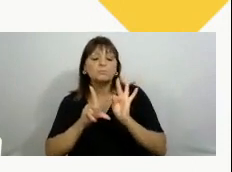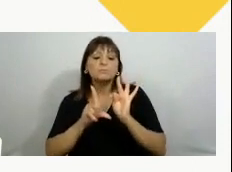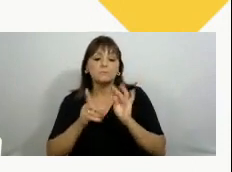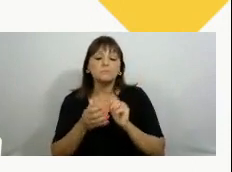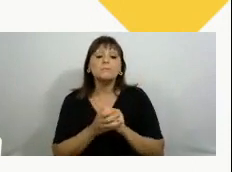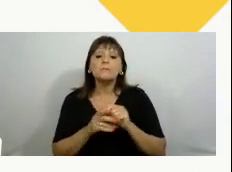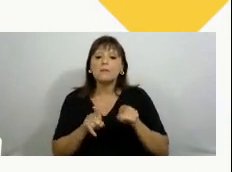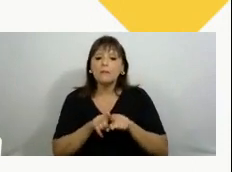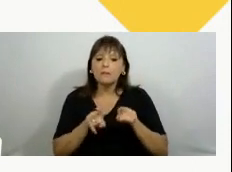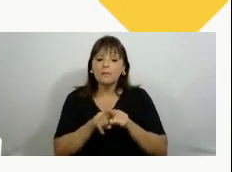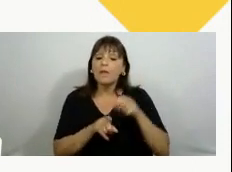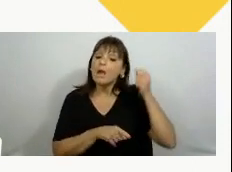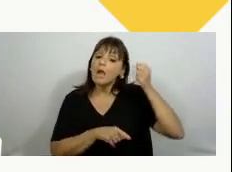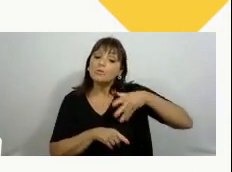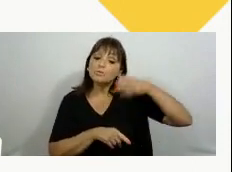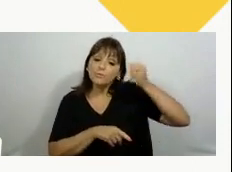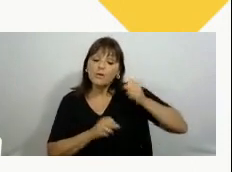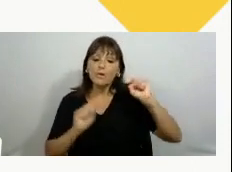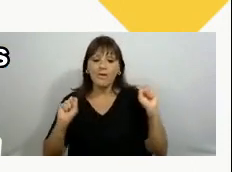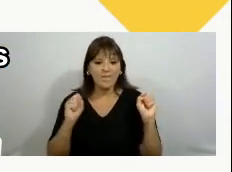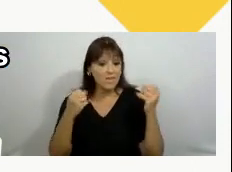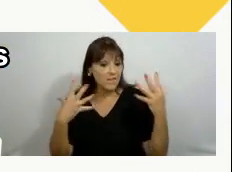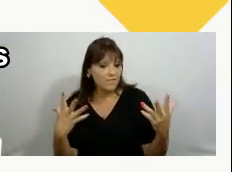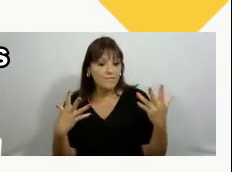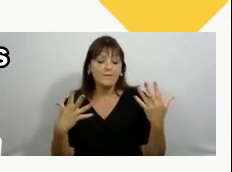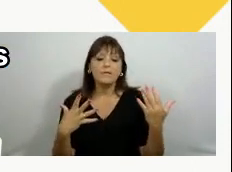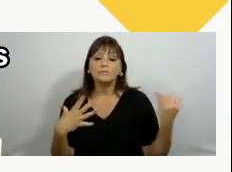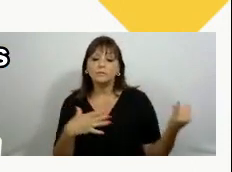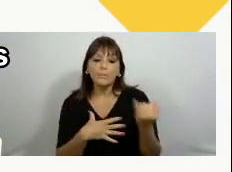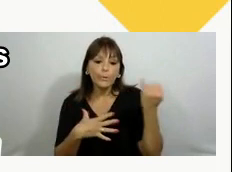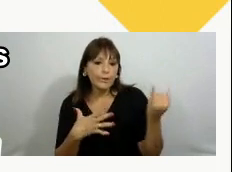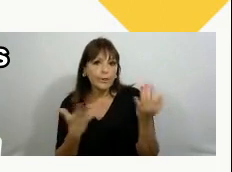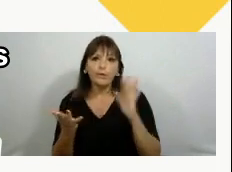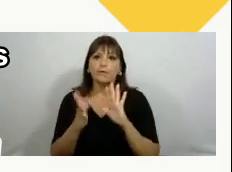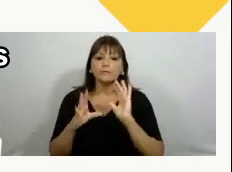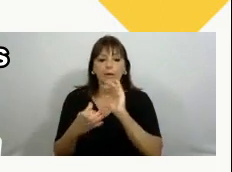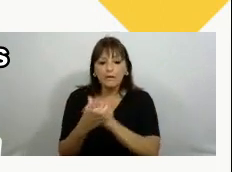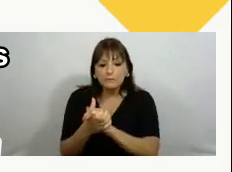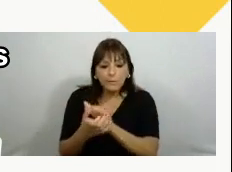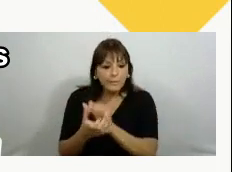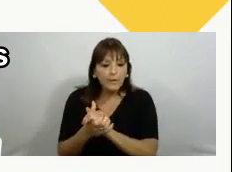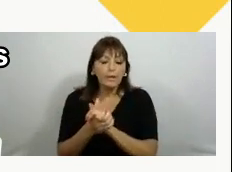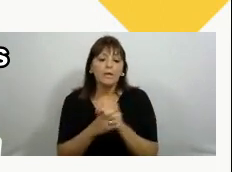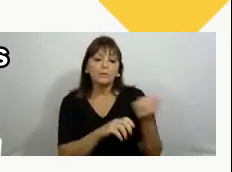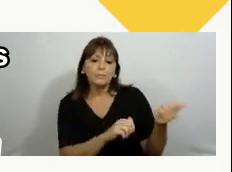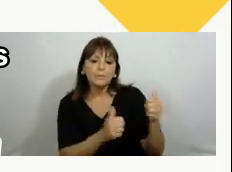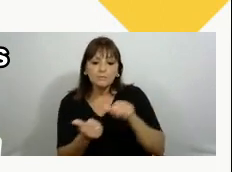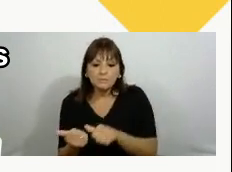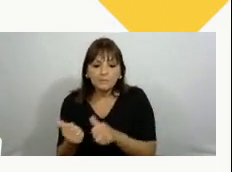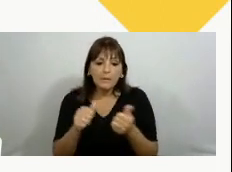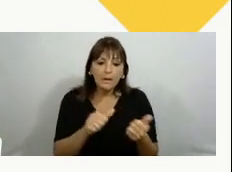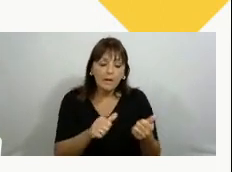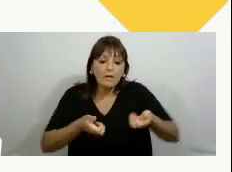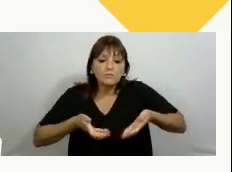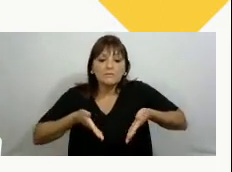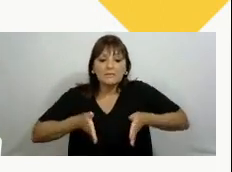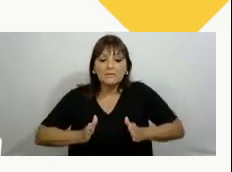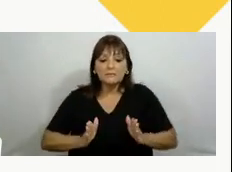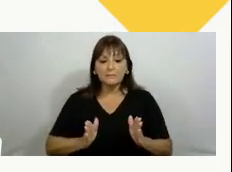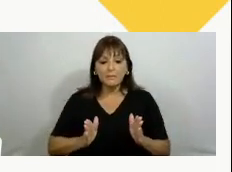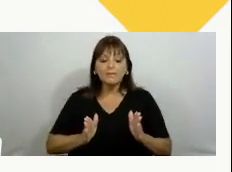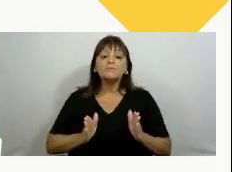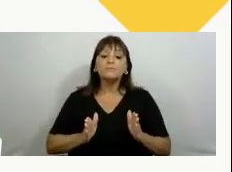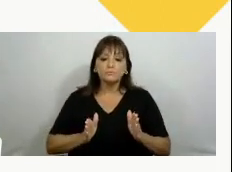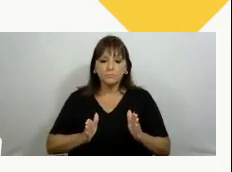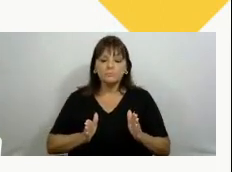em eventos importantes da vida das pessoas, como casamentos, como batizados, como nascimentos. Então,